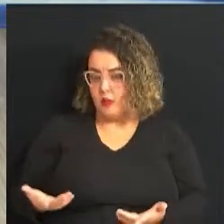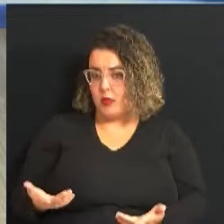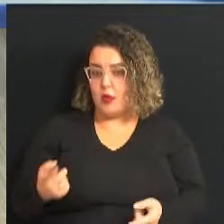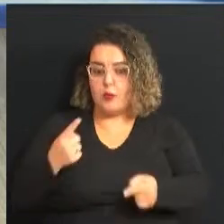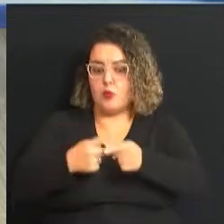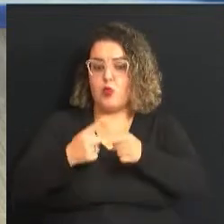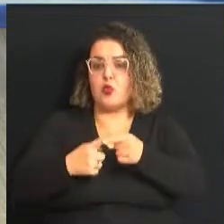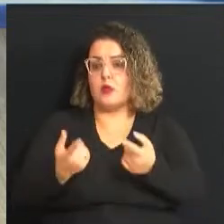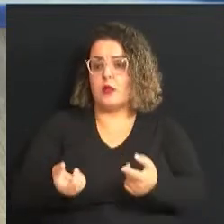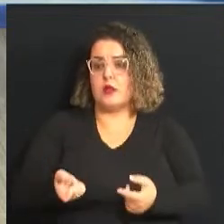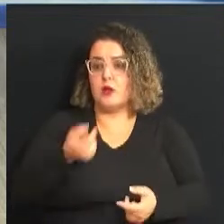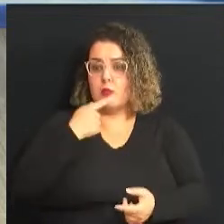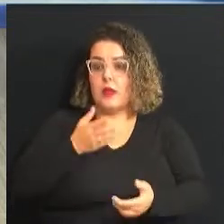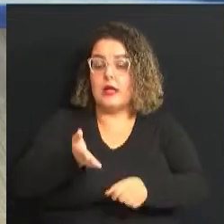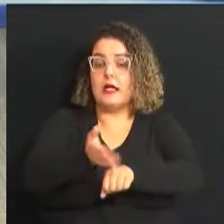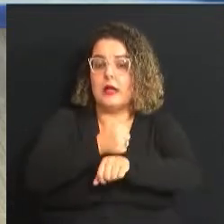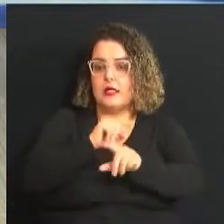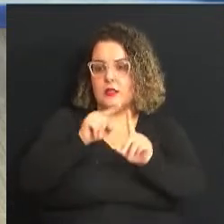antes de ficar grávida?